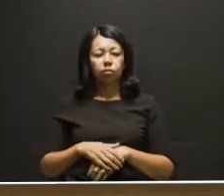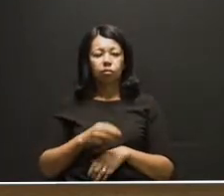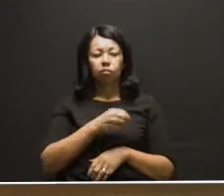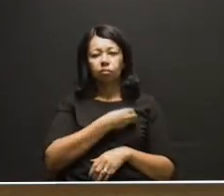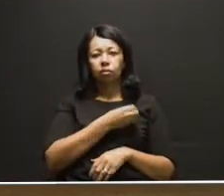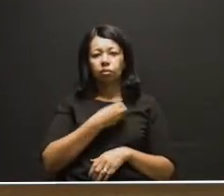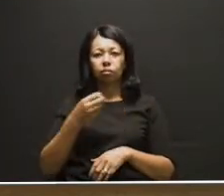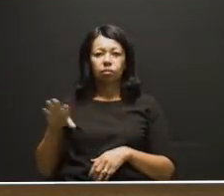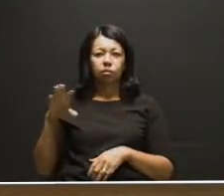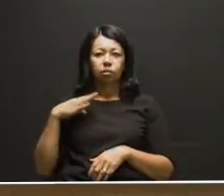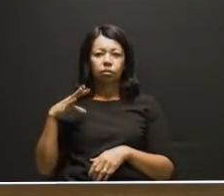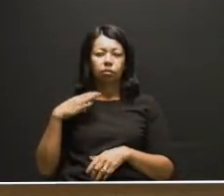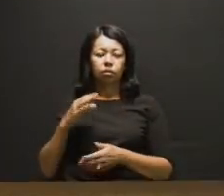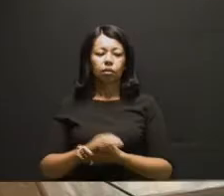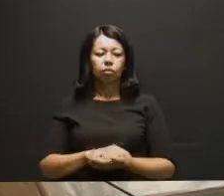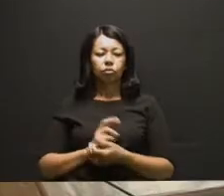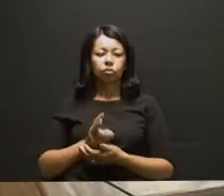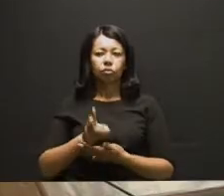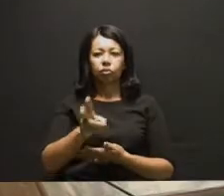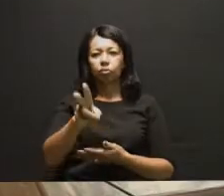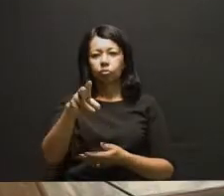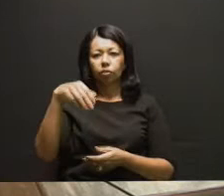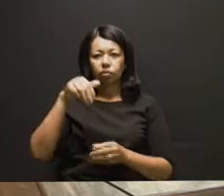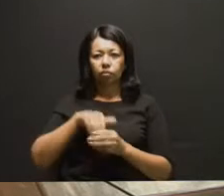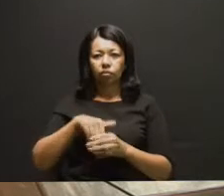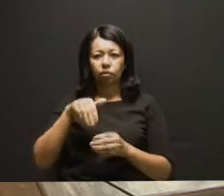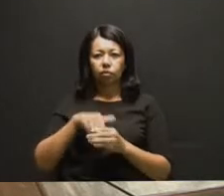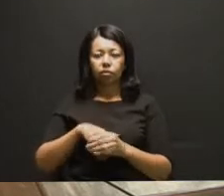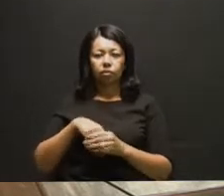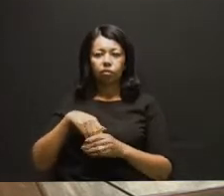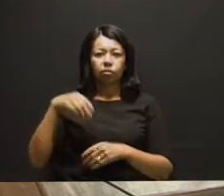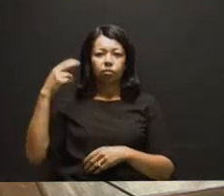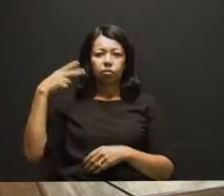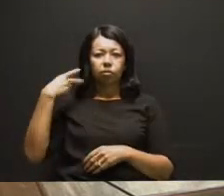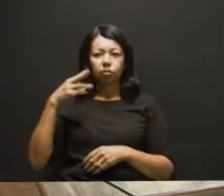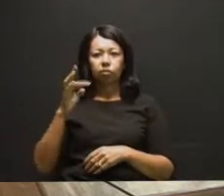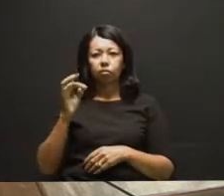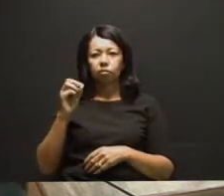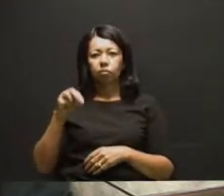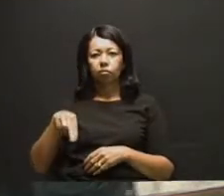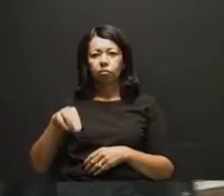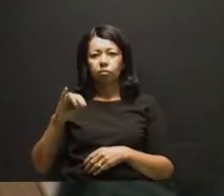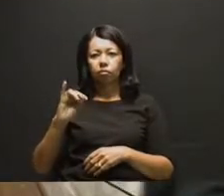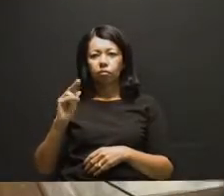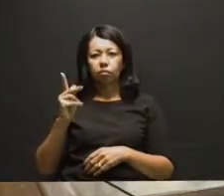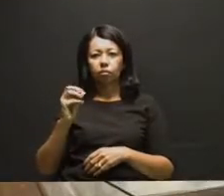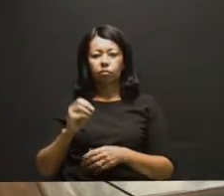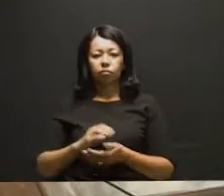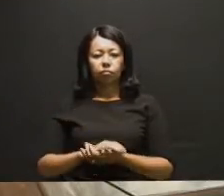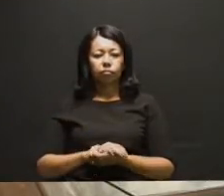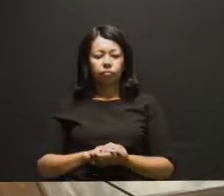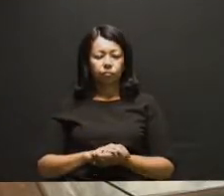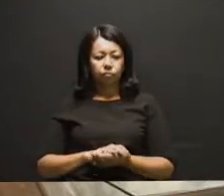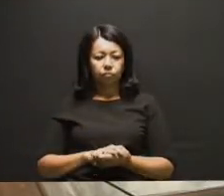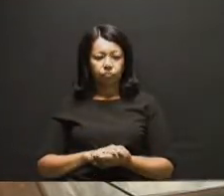isso é o presidente continuar em votação com a palavra o vereador toninho vieira após o vereador lá